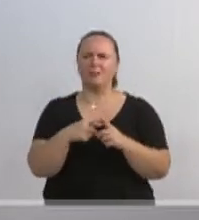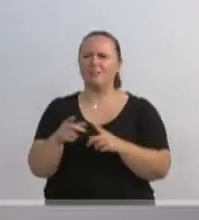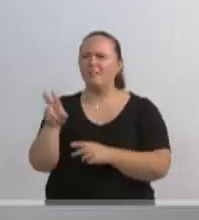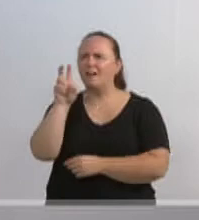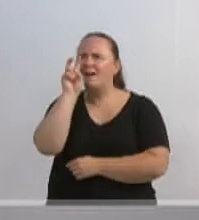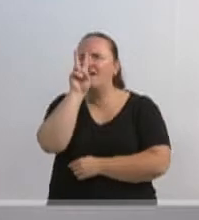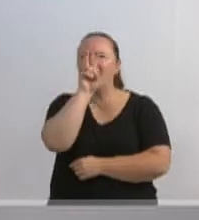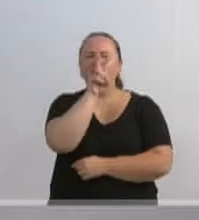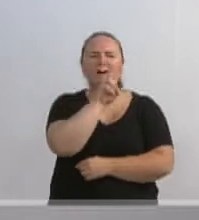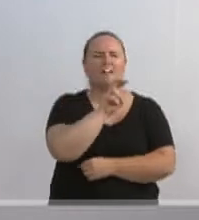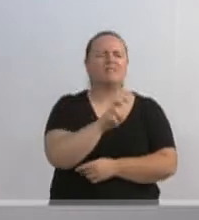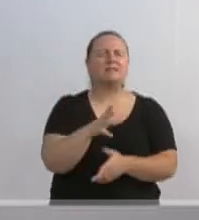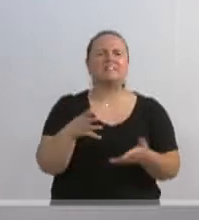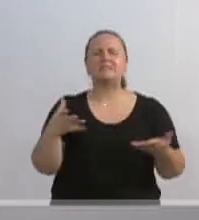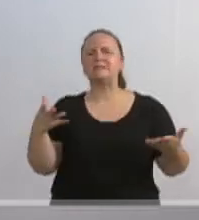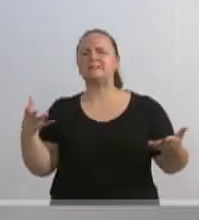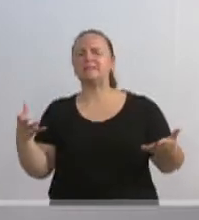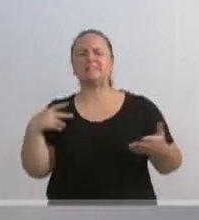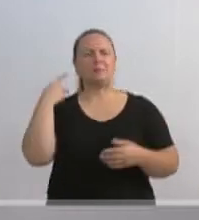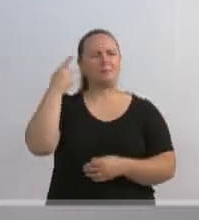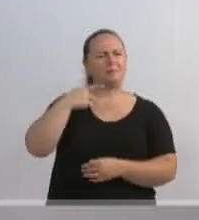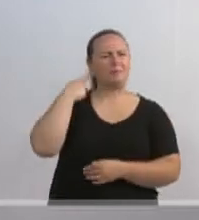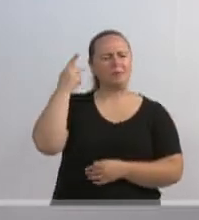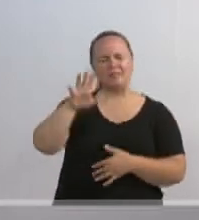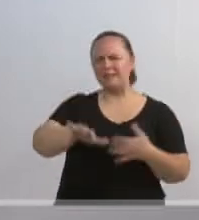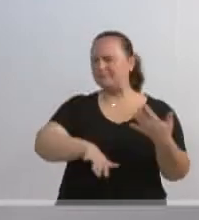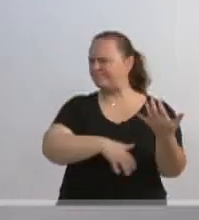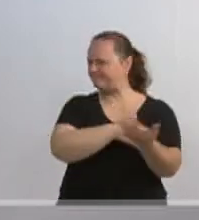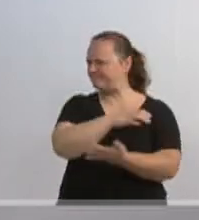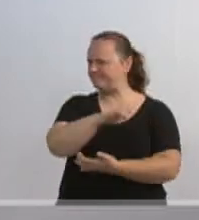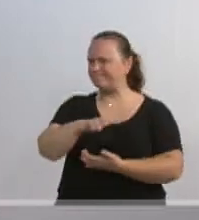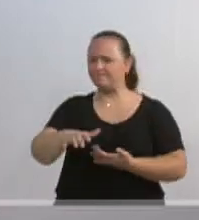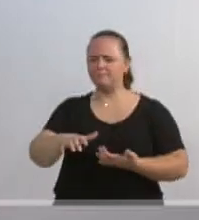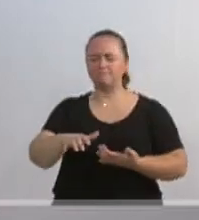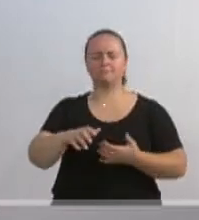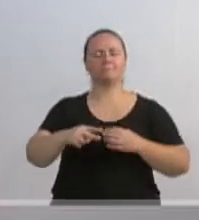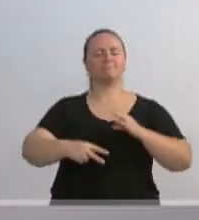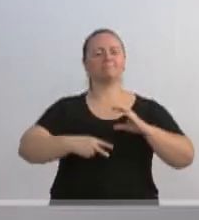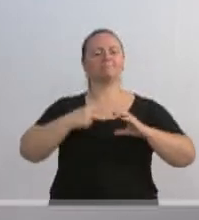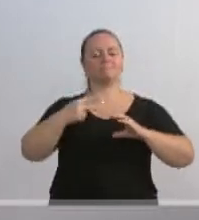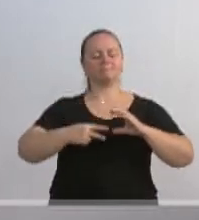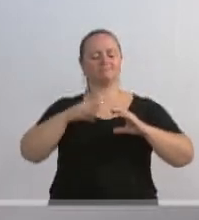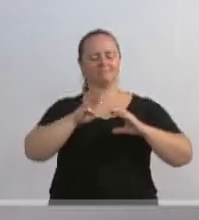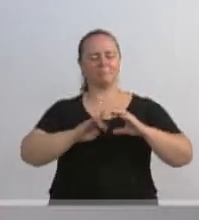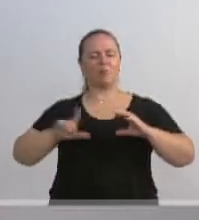tão desacreditado que nós vimos hoje da política do nosso país muito obrigado